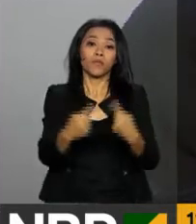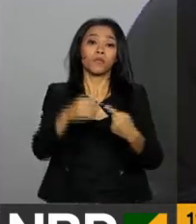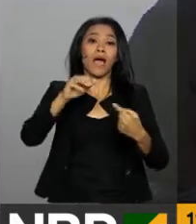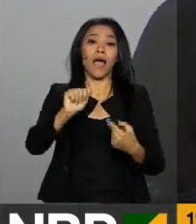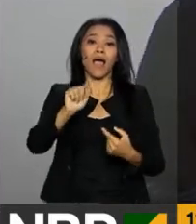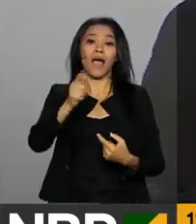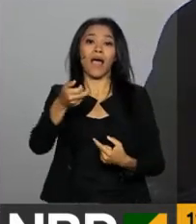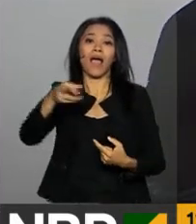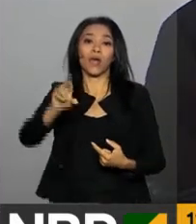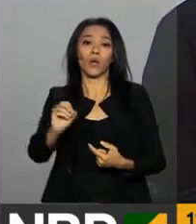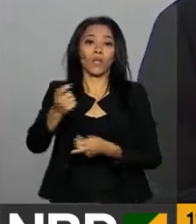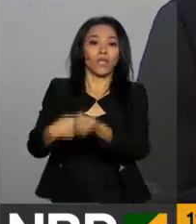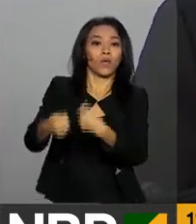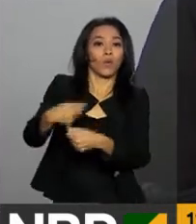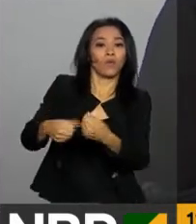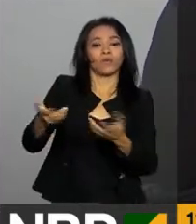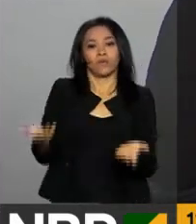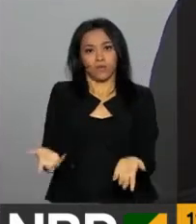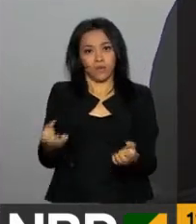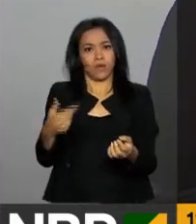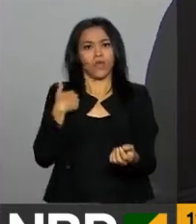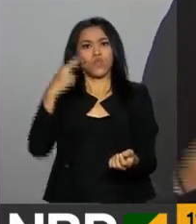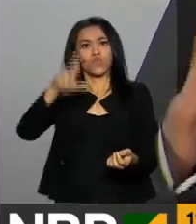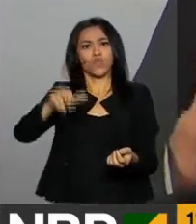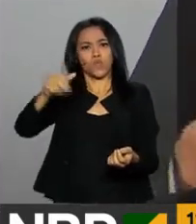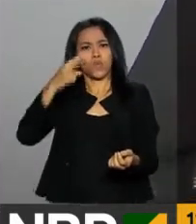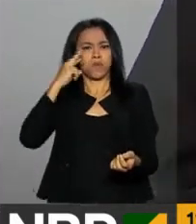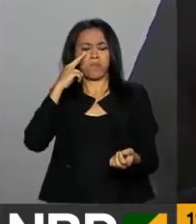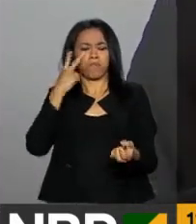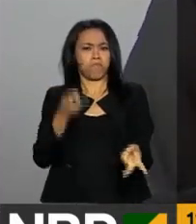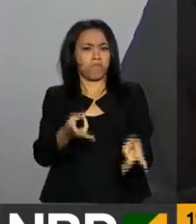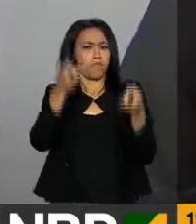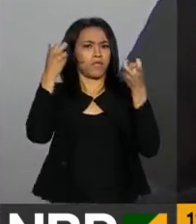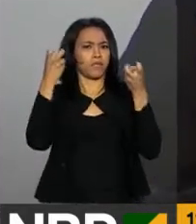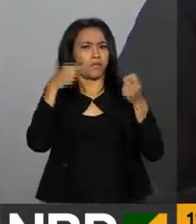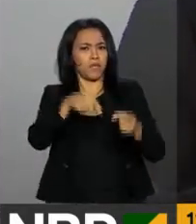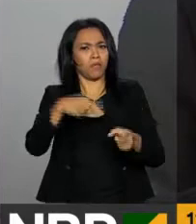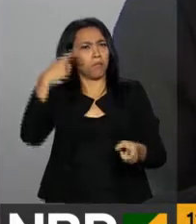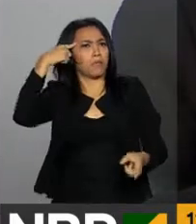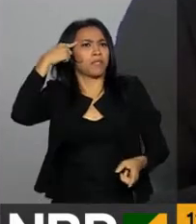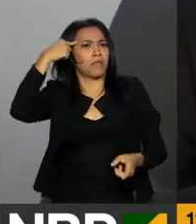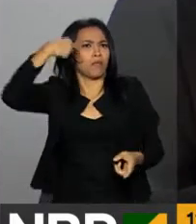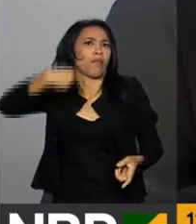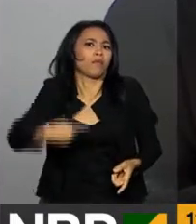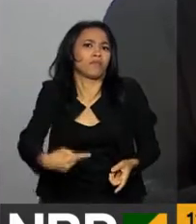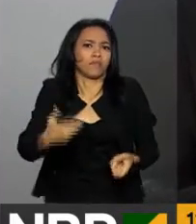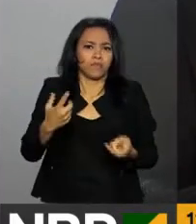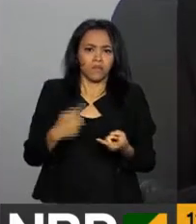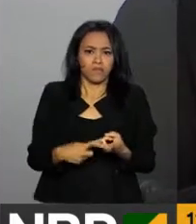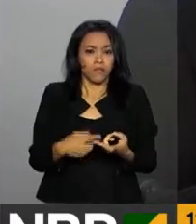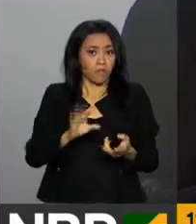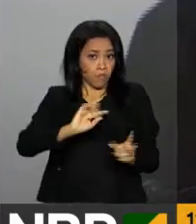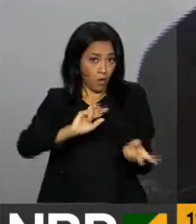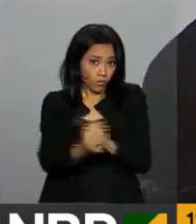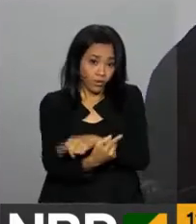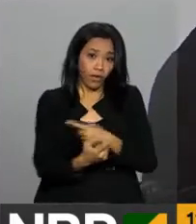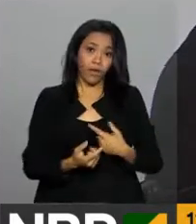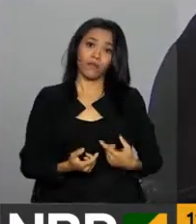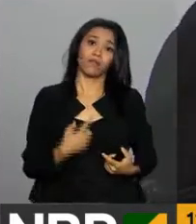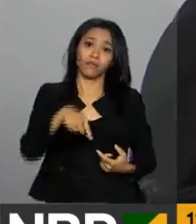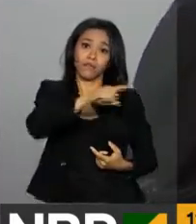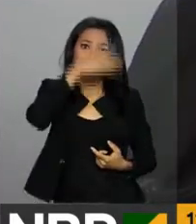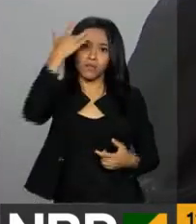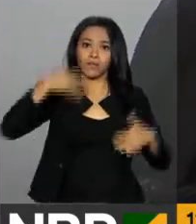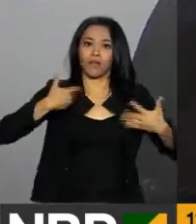agricultores geral eu nunca percebi um livro sequer de desânimo de pessimismo pelo contrário pessoas